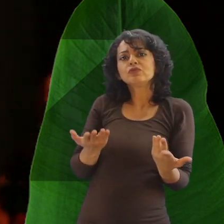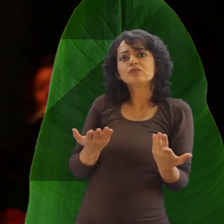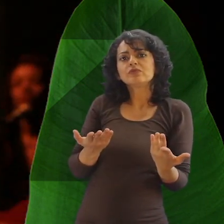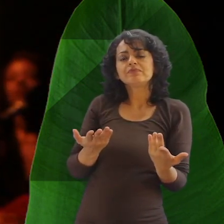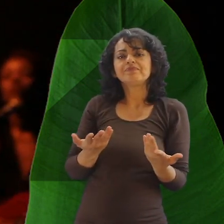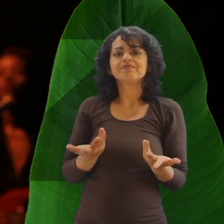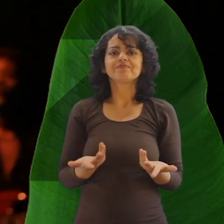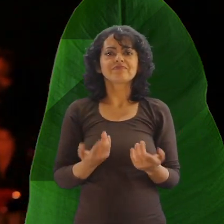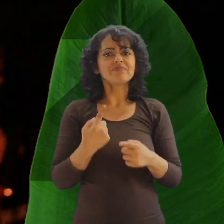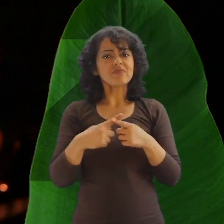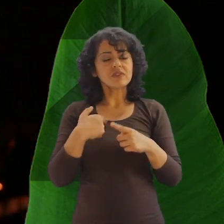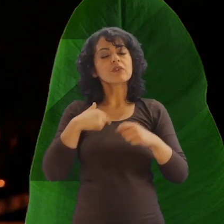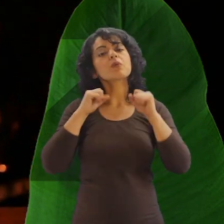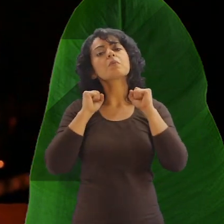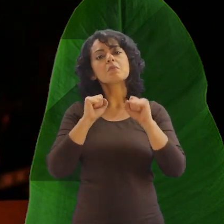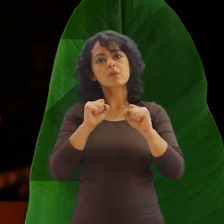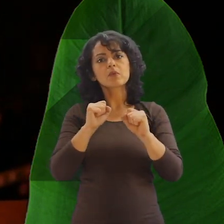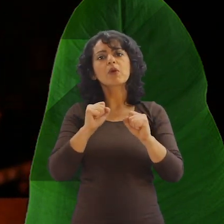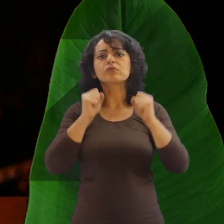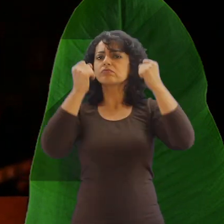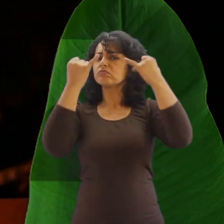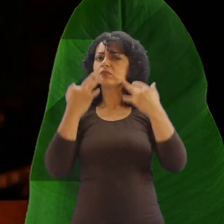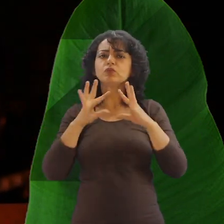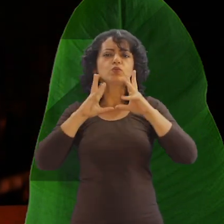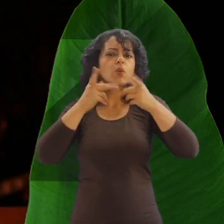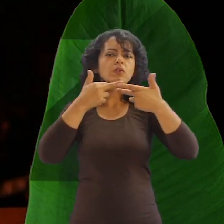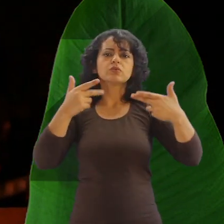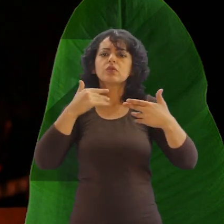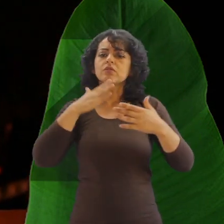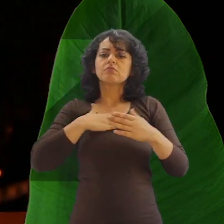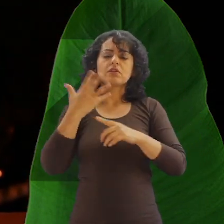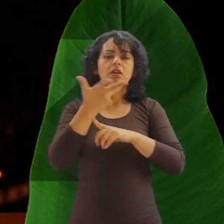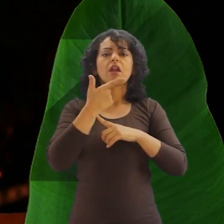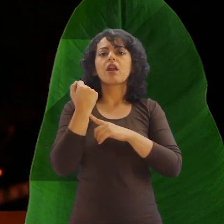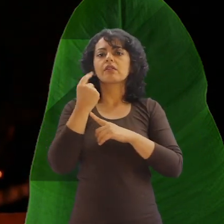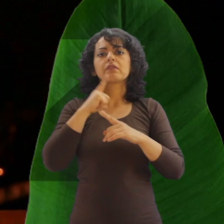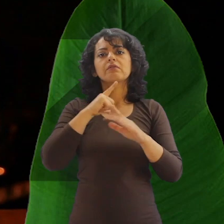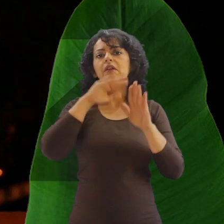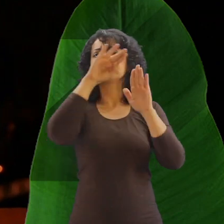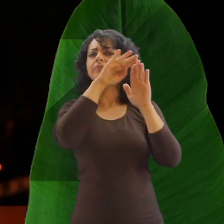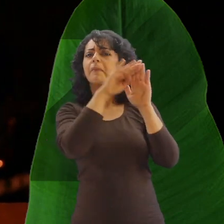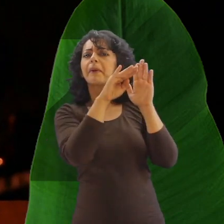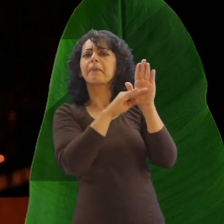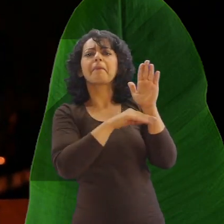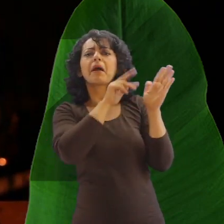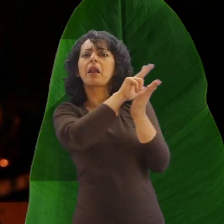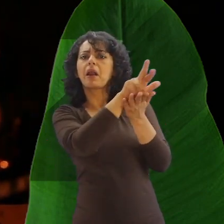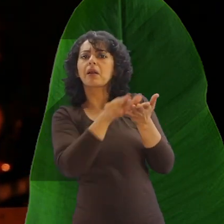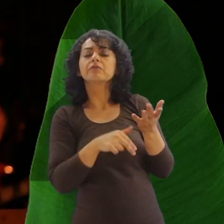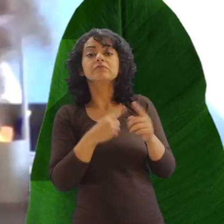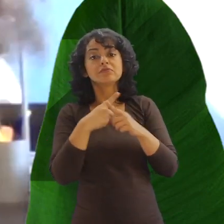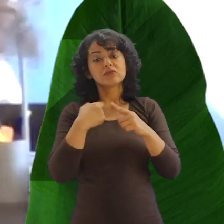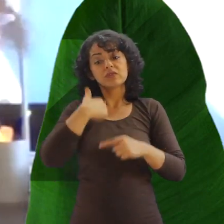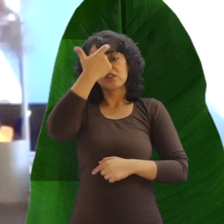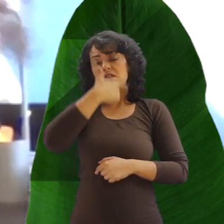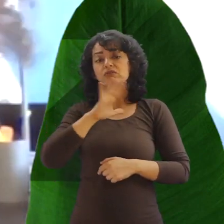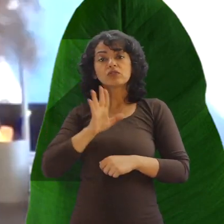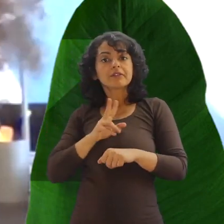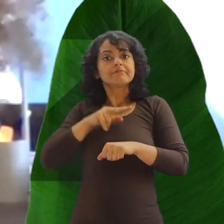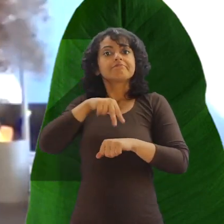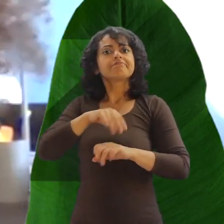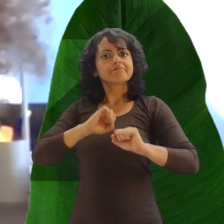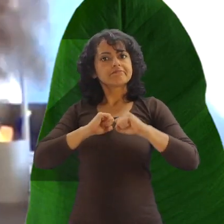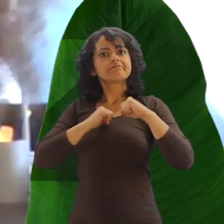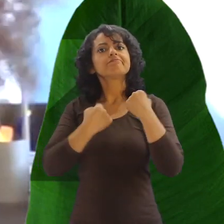tópicos dentro da minha obra. Provavelmente tratarei sendo uma pessoa que está engajada com aquela militância específica.